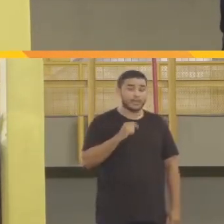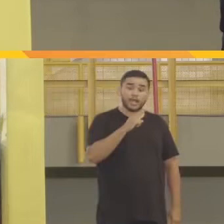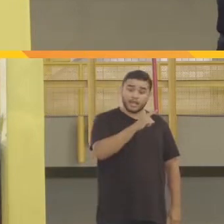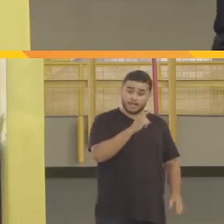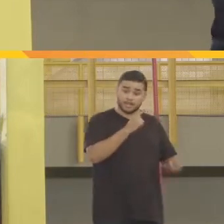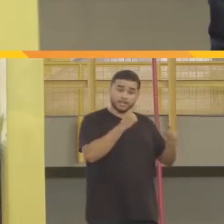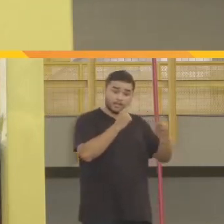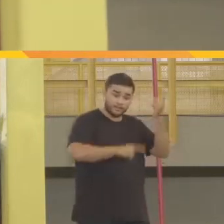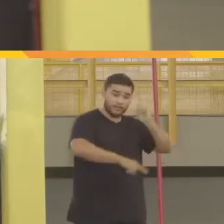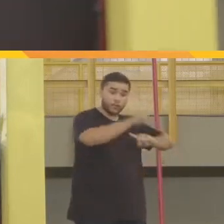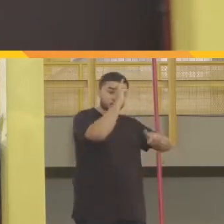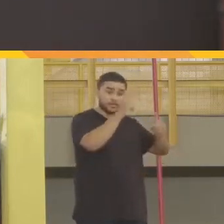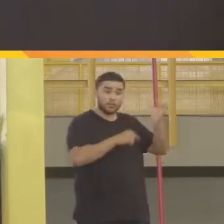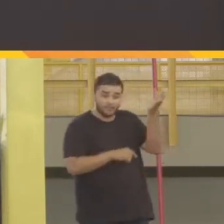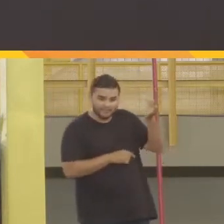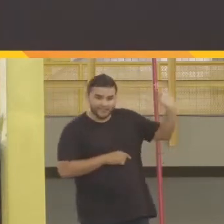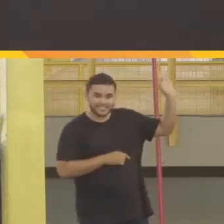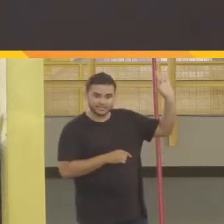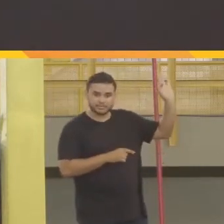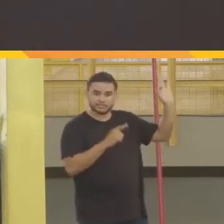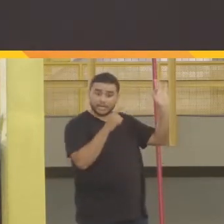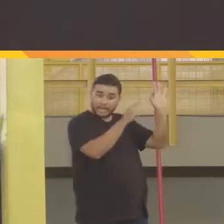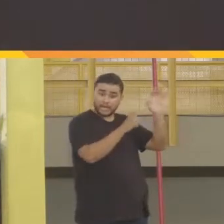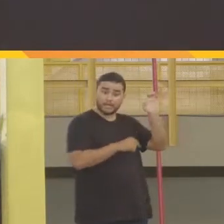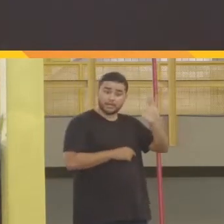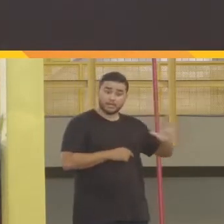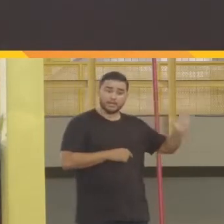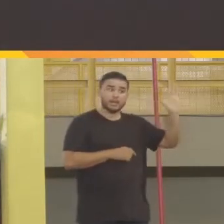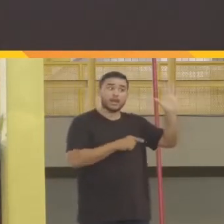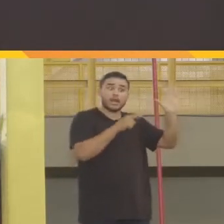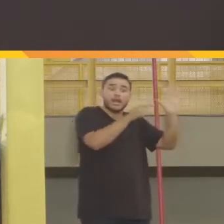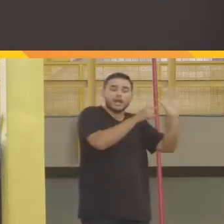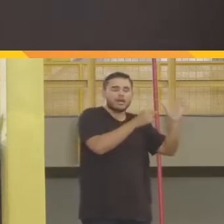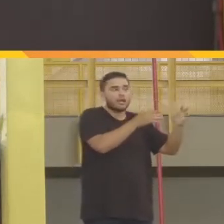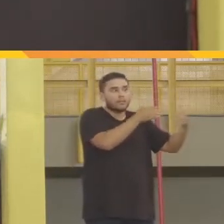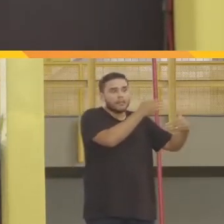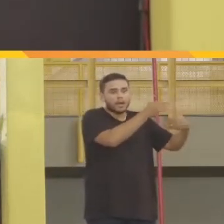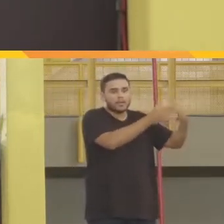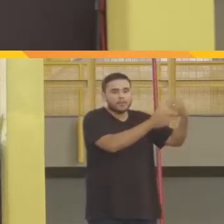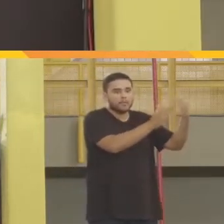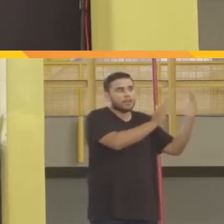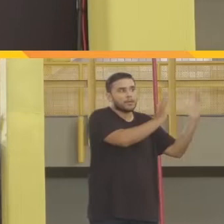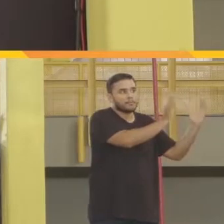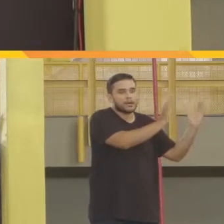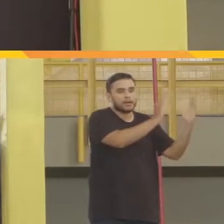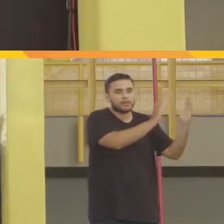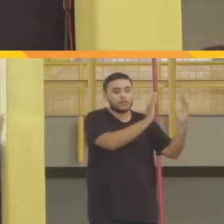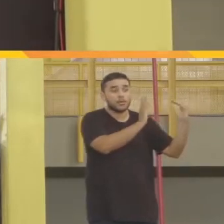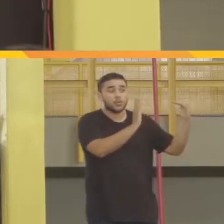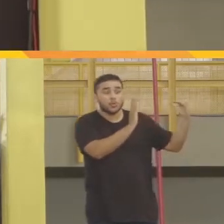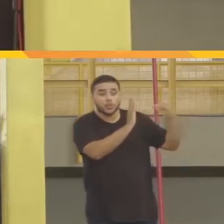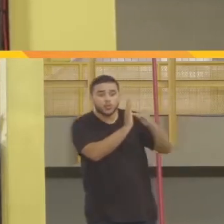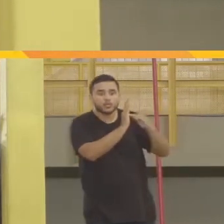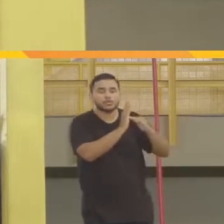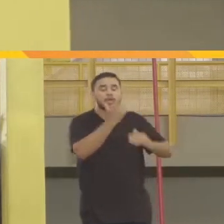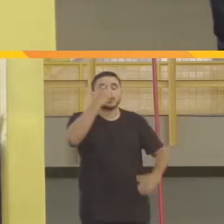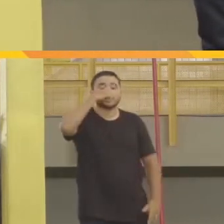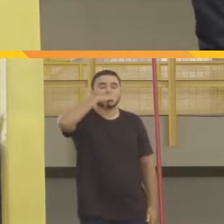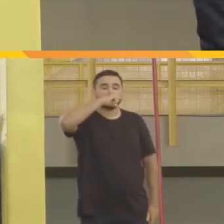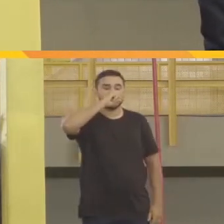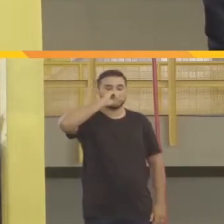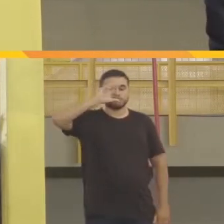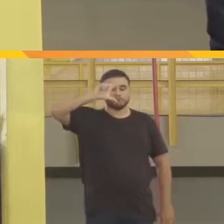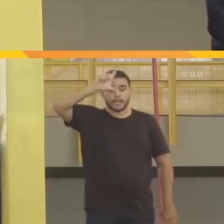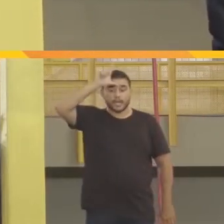a Revolução Francesa, em sua última fase, vai chegar ao poder um baixinho